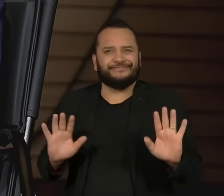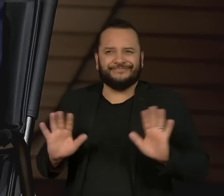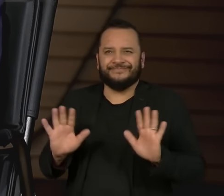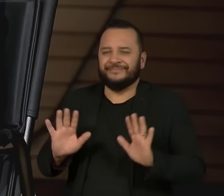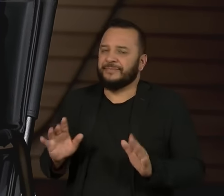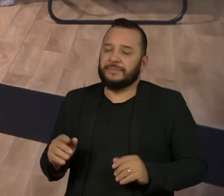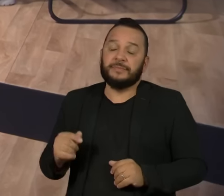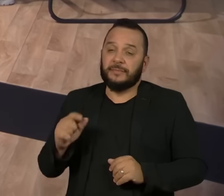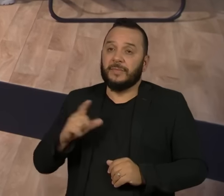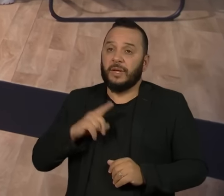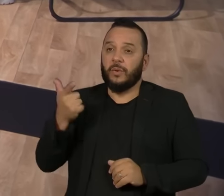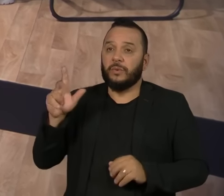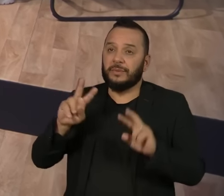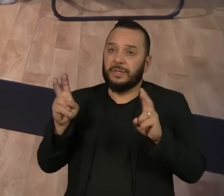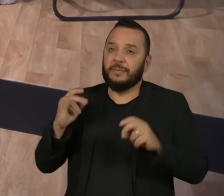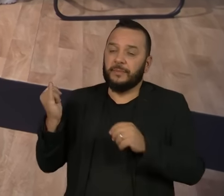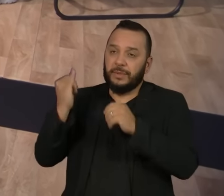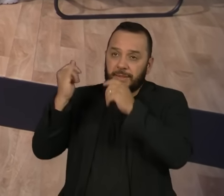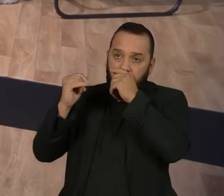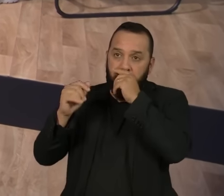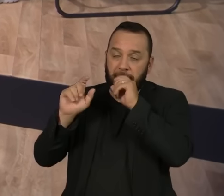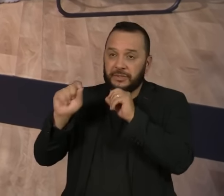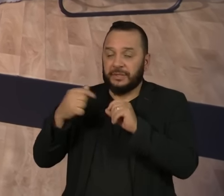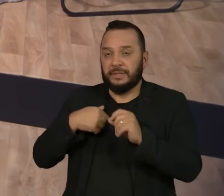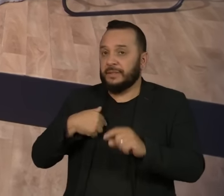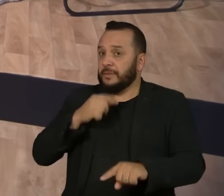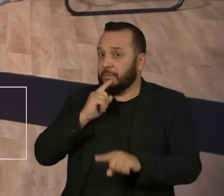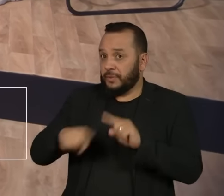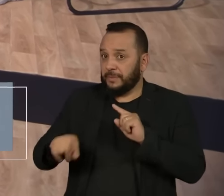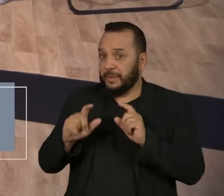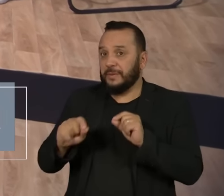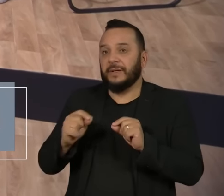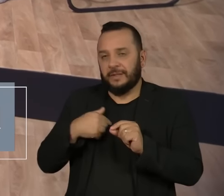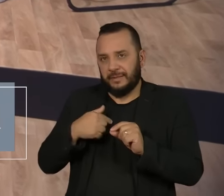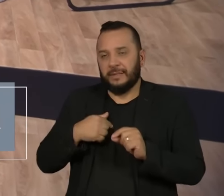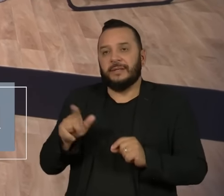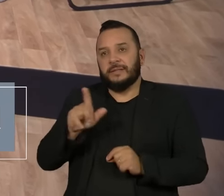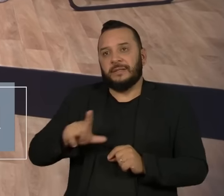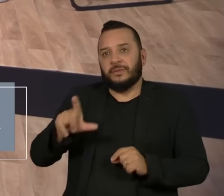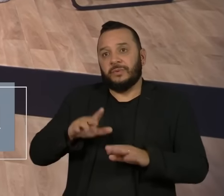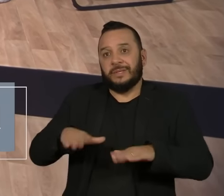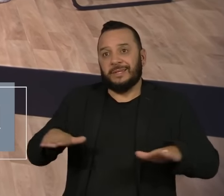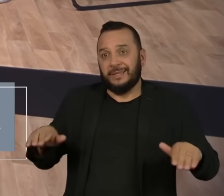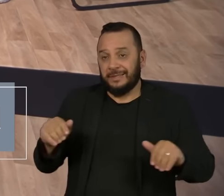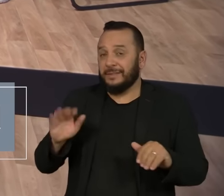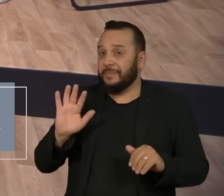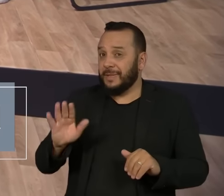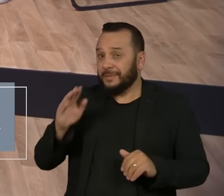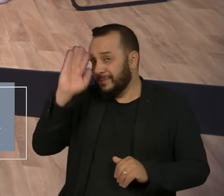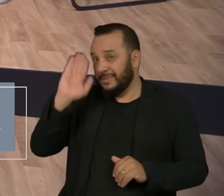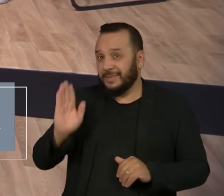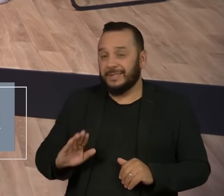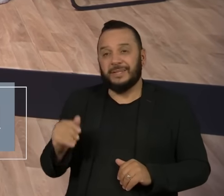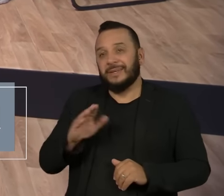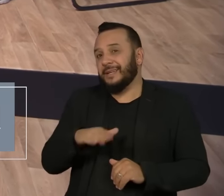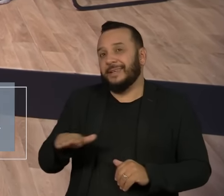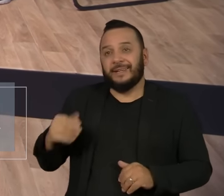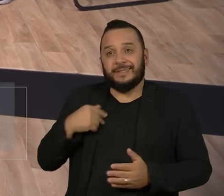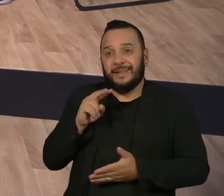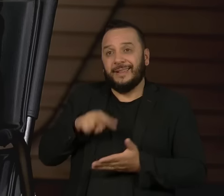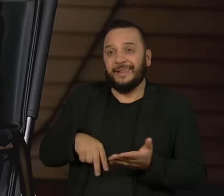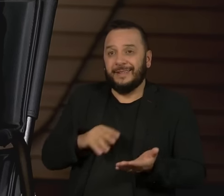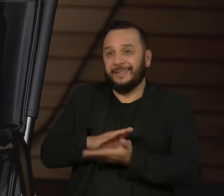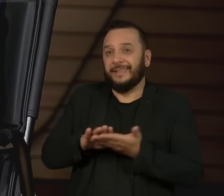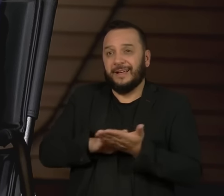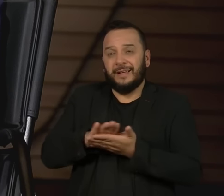importantíssima. Estamos debatendo a questão aqui da censura na literatura infantil, num país que não lê. Então, o